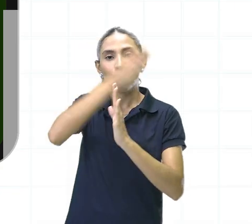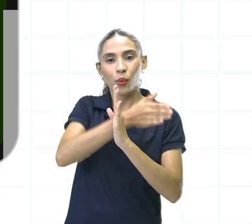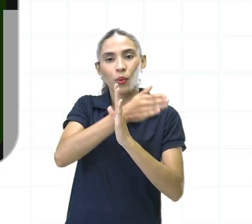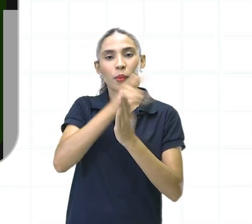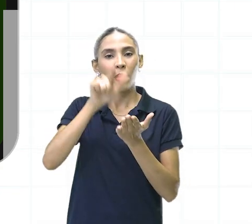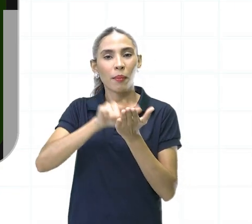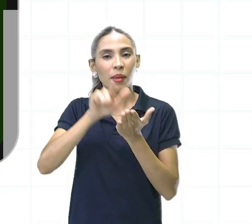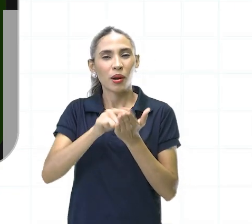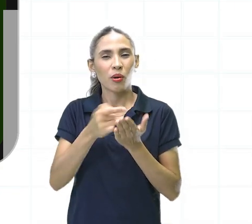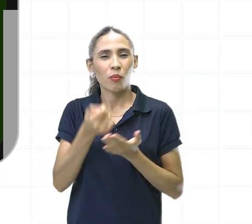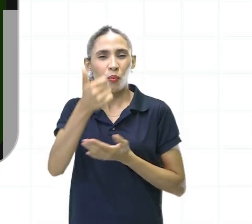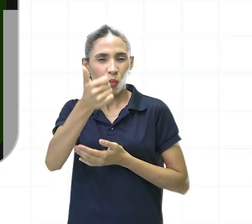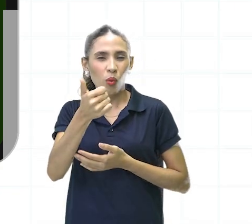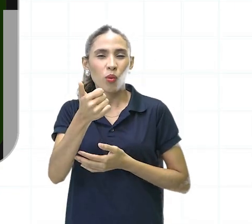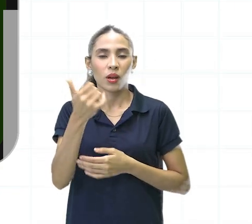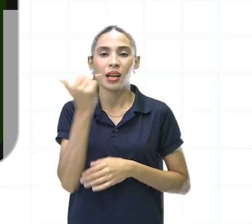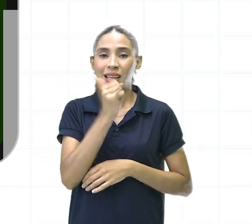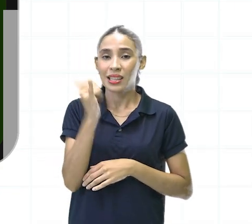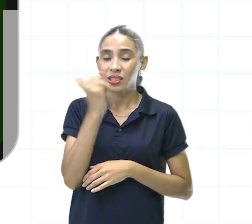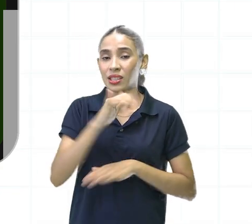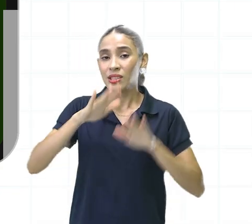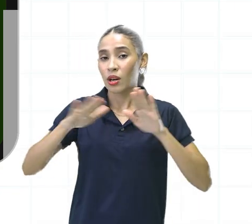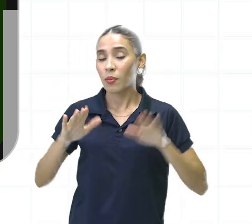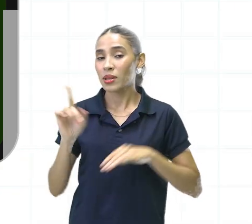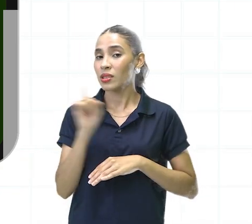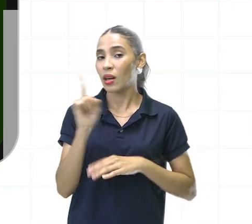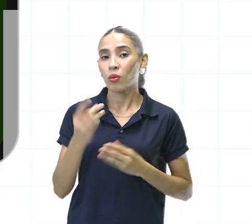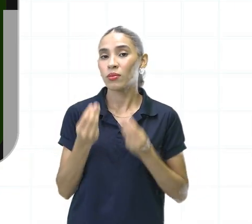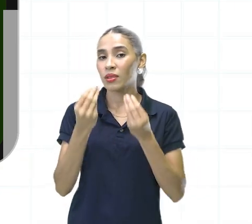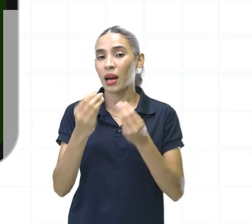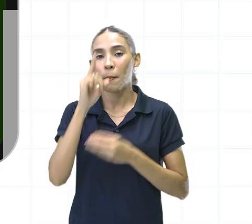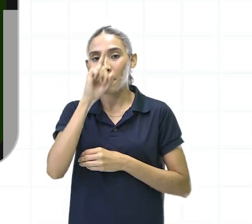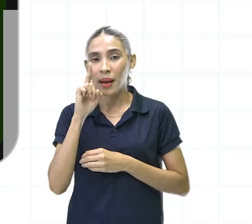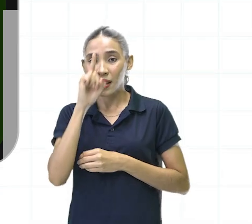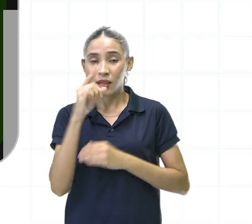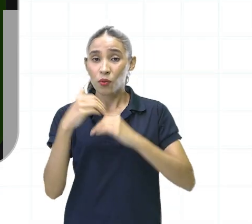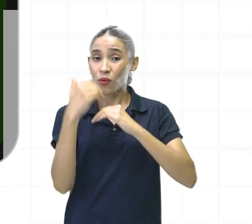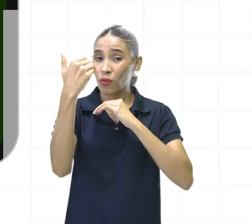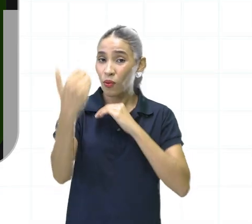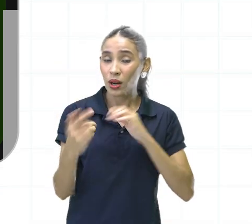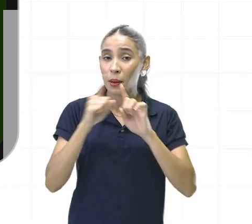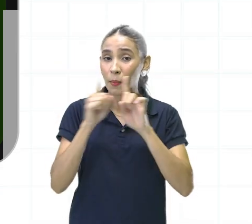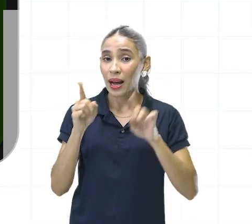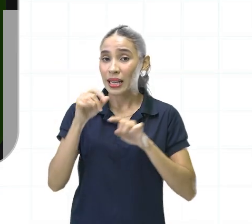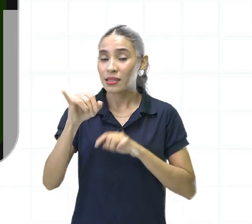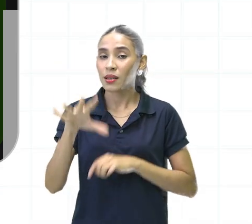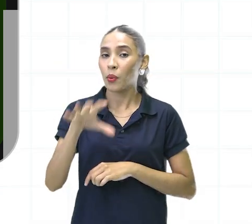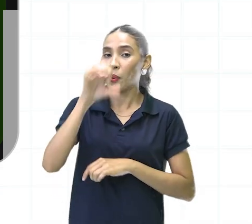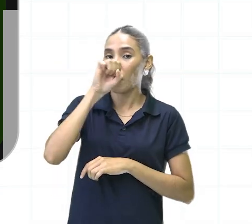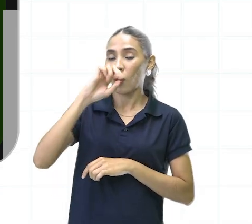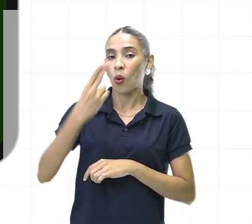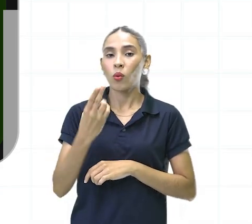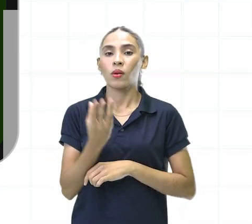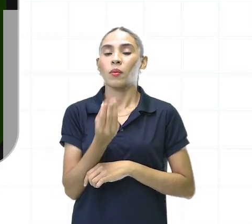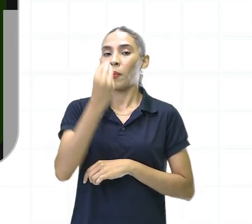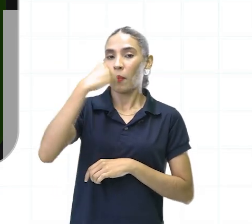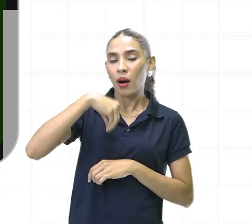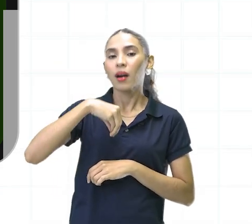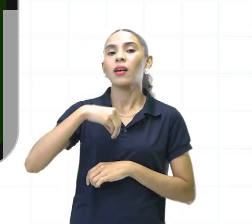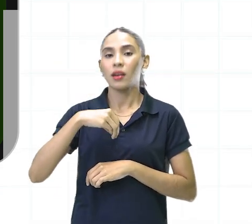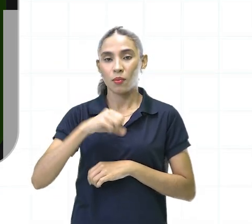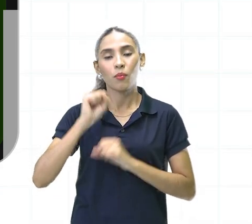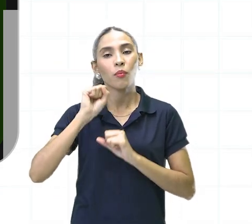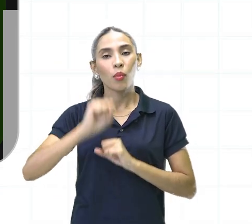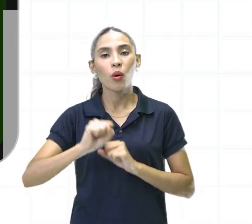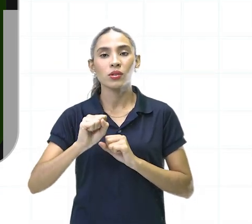Por isso, é pouco penetrante. Geralmente, não oferece perigo externo, mas se for inalado ou ingerido, aí